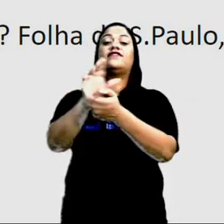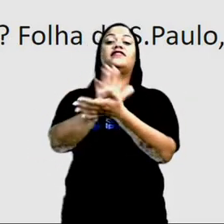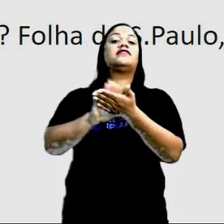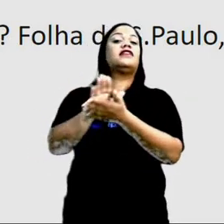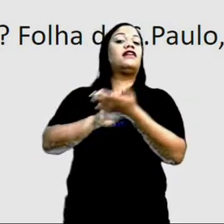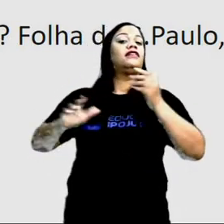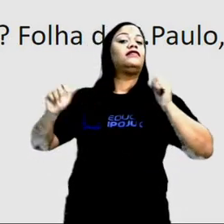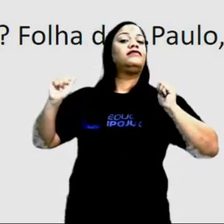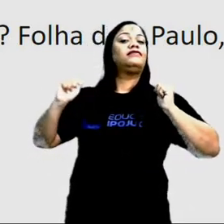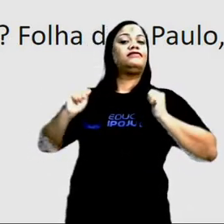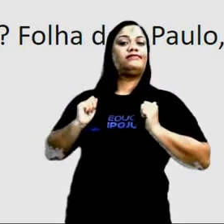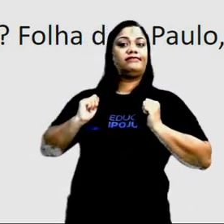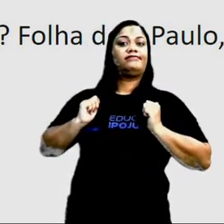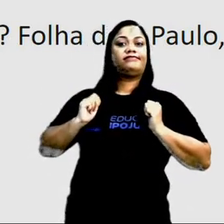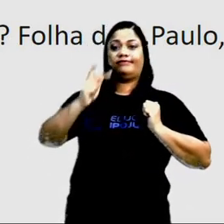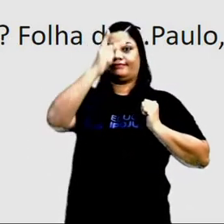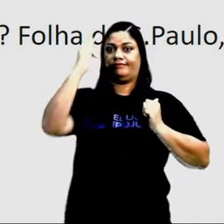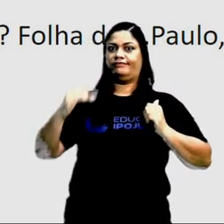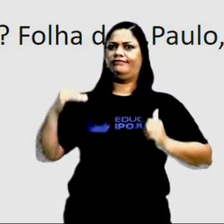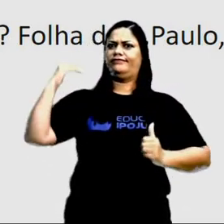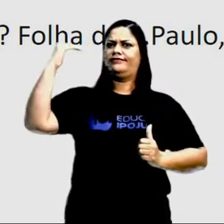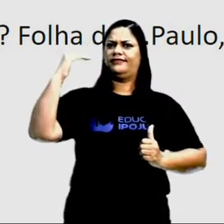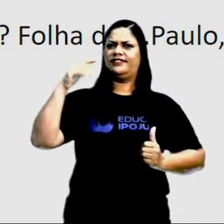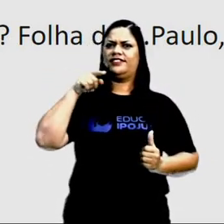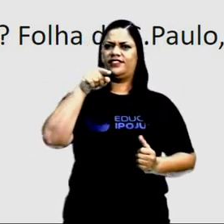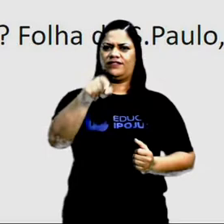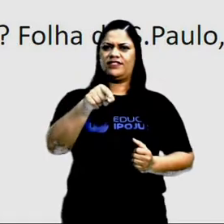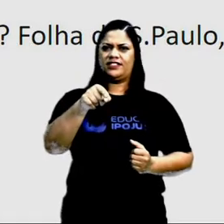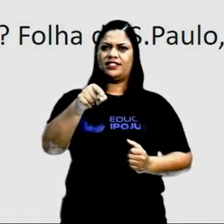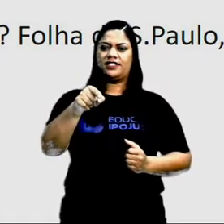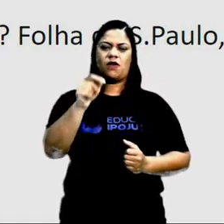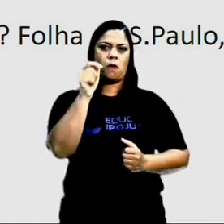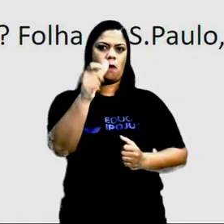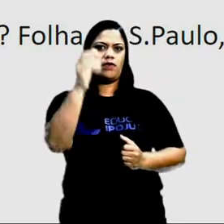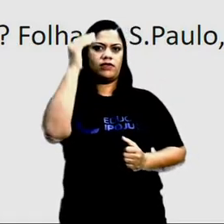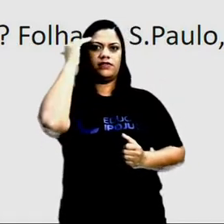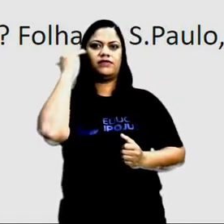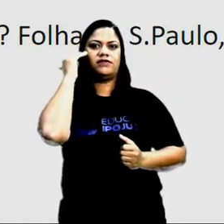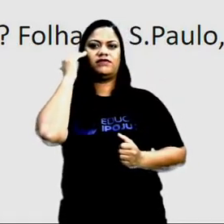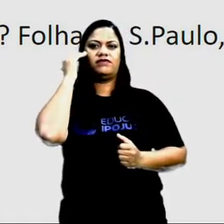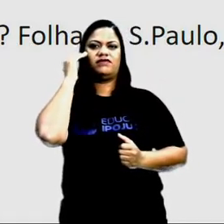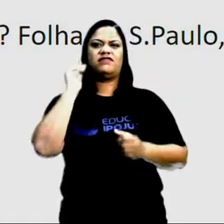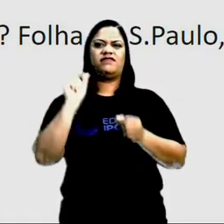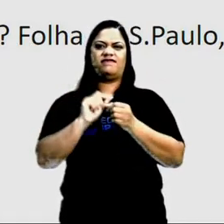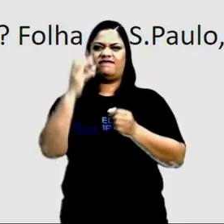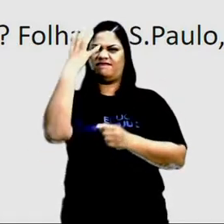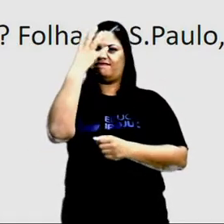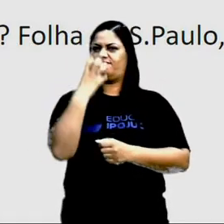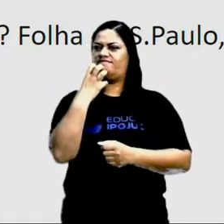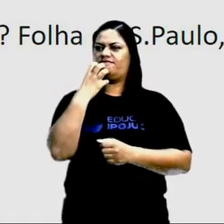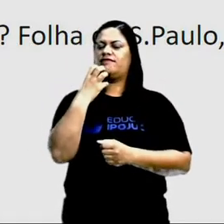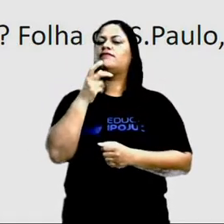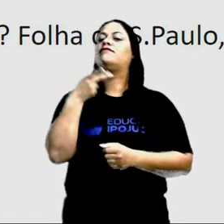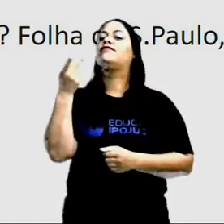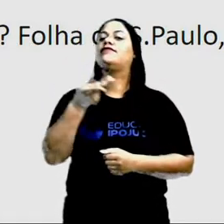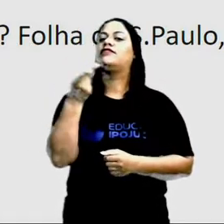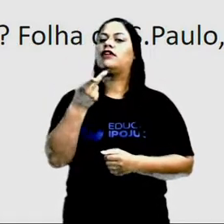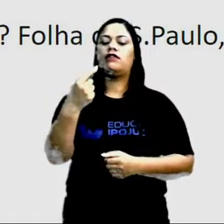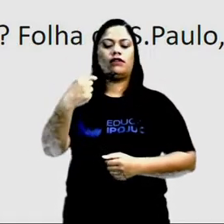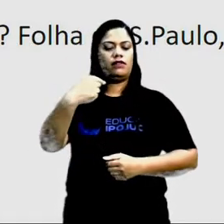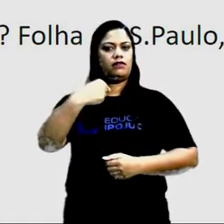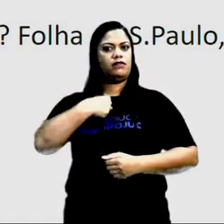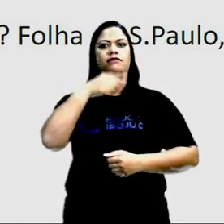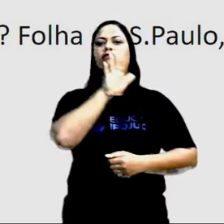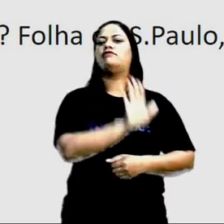nada. E quando um adulto disser que você é um pré-adolescente, faça cara feia e afirme: eu